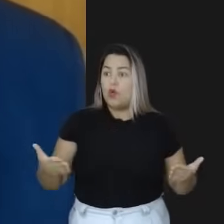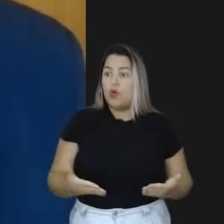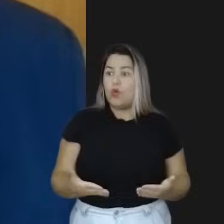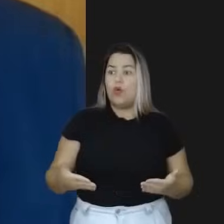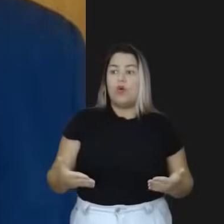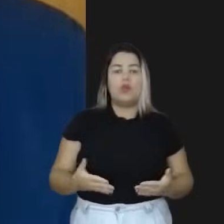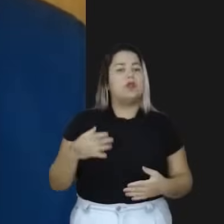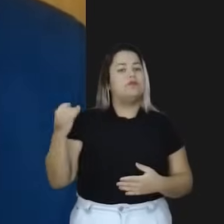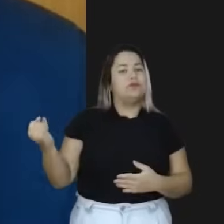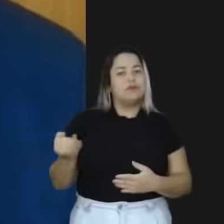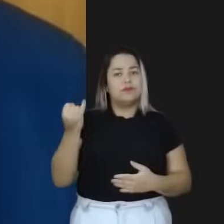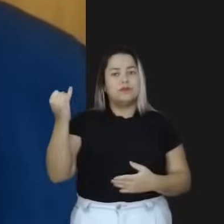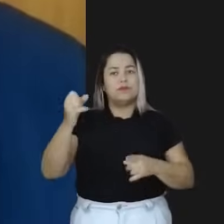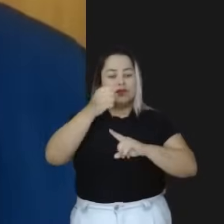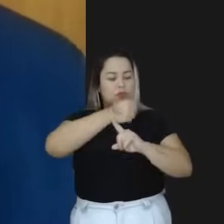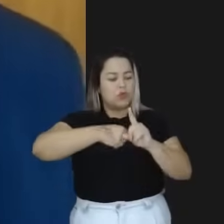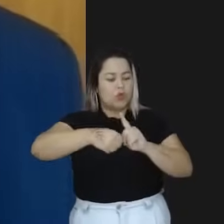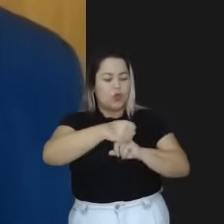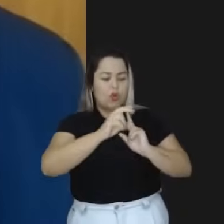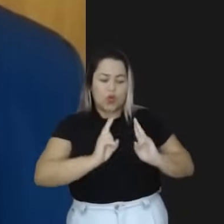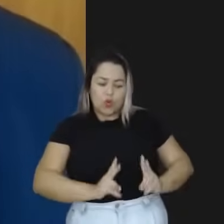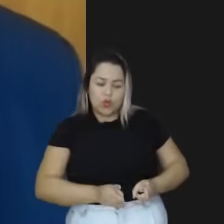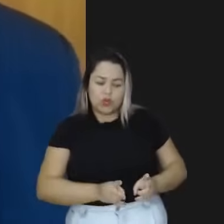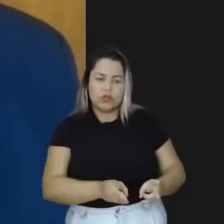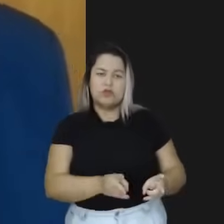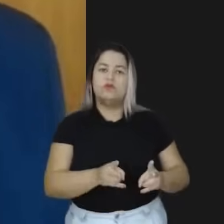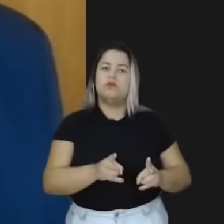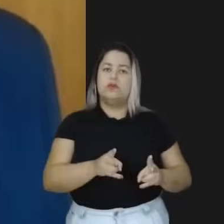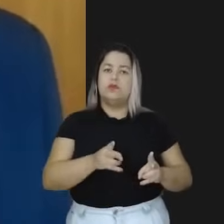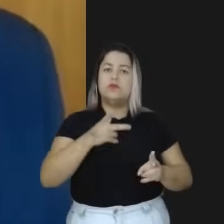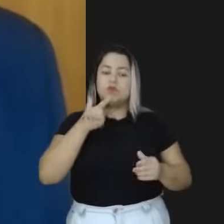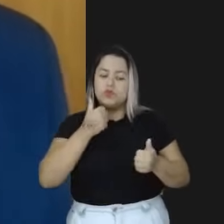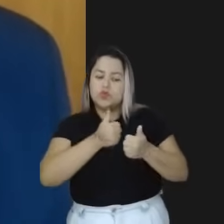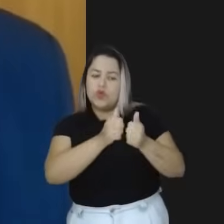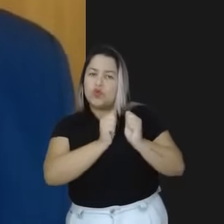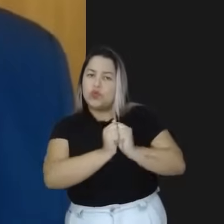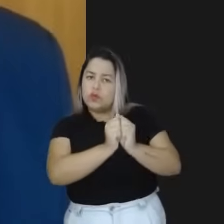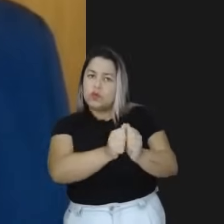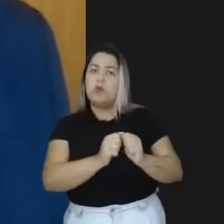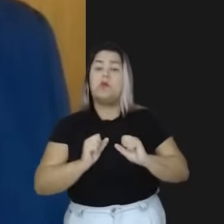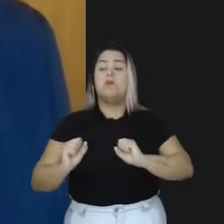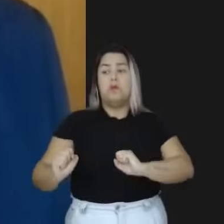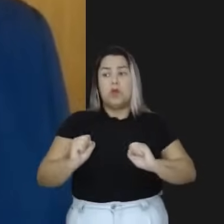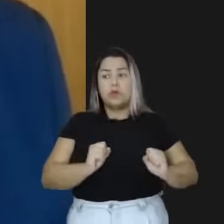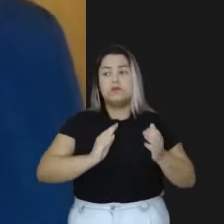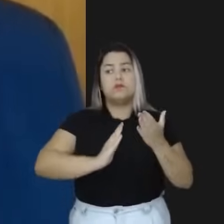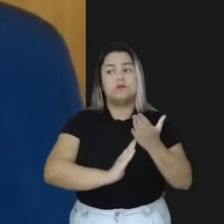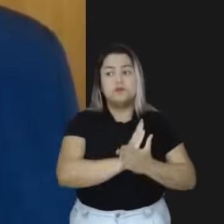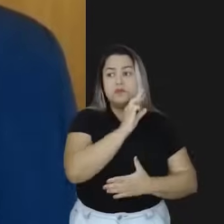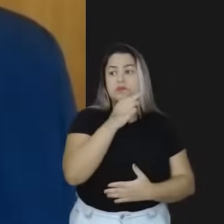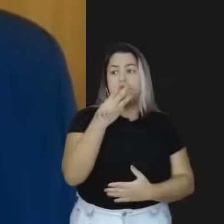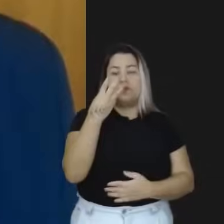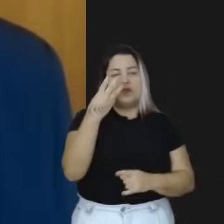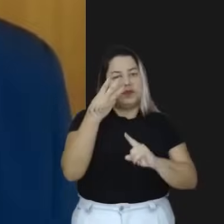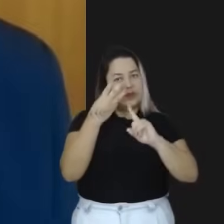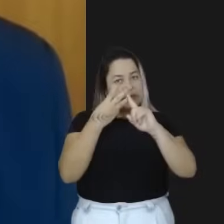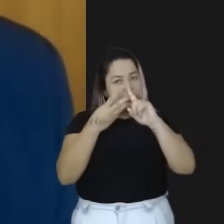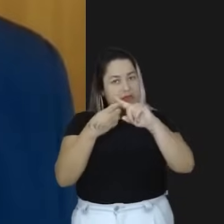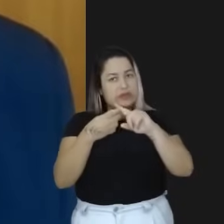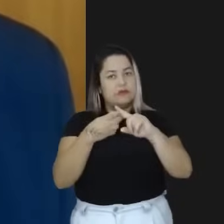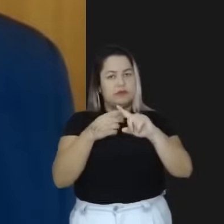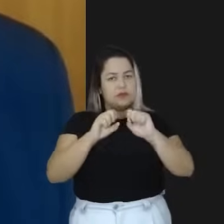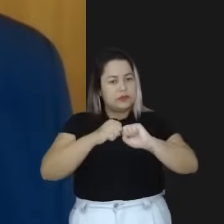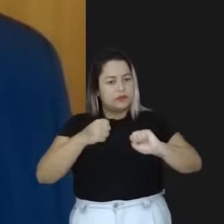fundamental que a sociedade continue acompanhando para que, de fato, a gente aprove esses 3 grandes eixos que